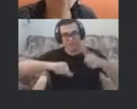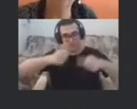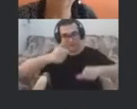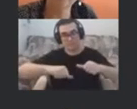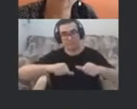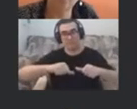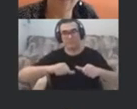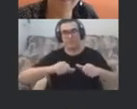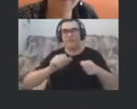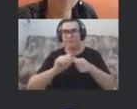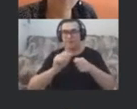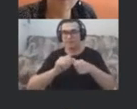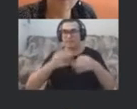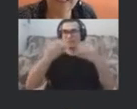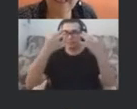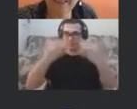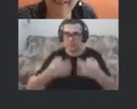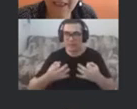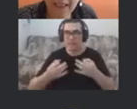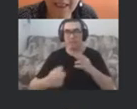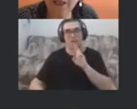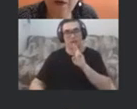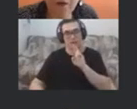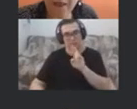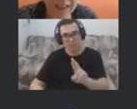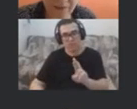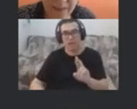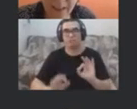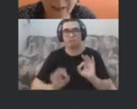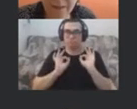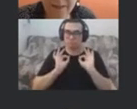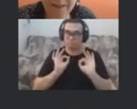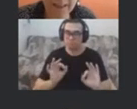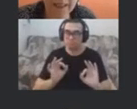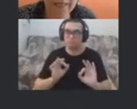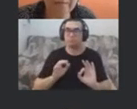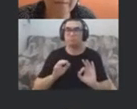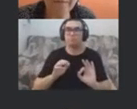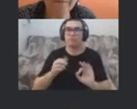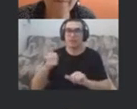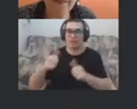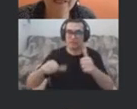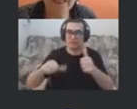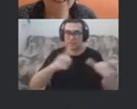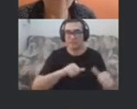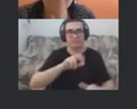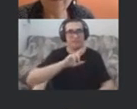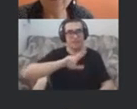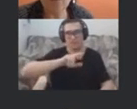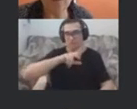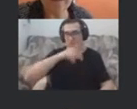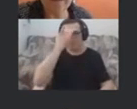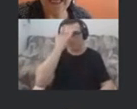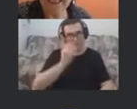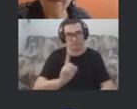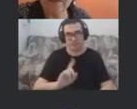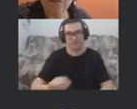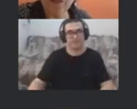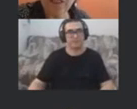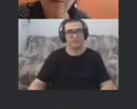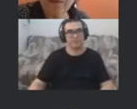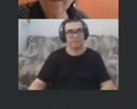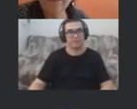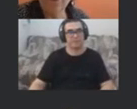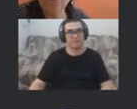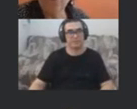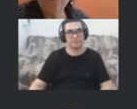com resultados corretos para esse tipo de análise, não é uma tarefa simples, tá? Nós temos algumas